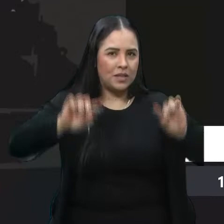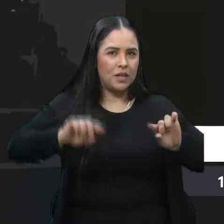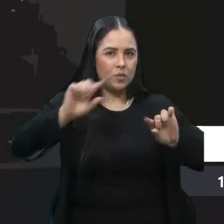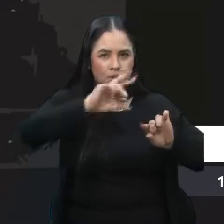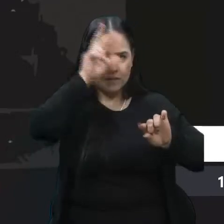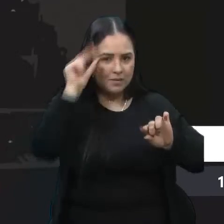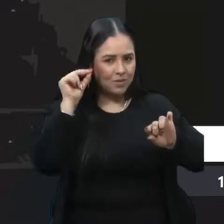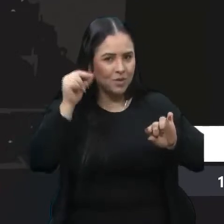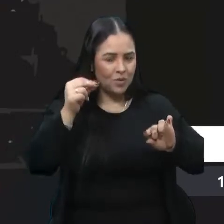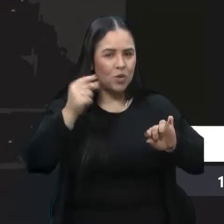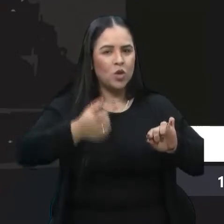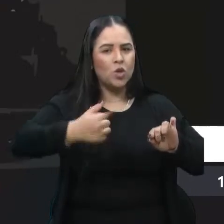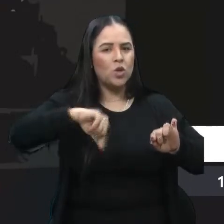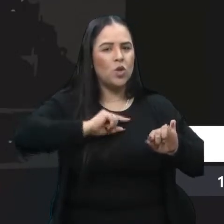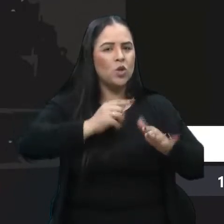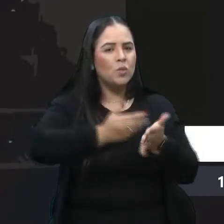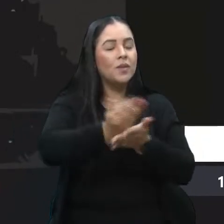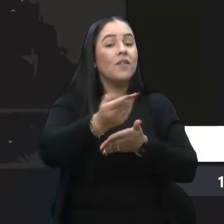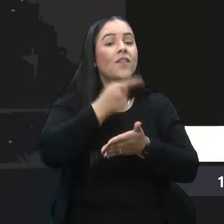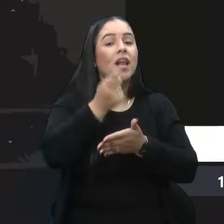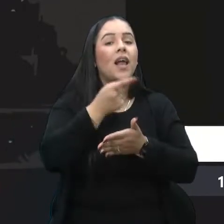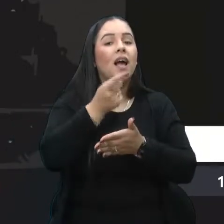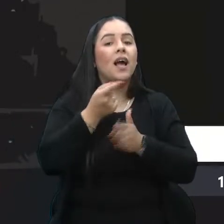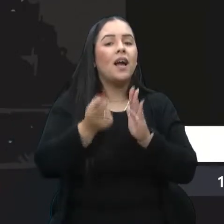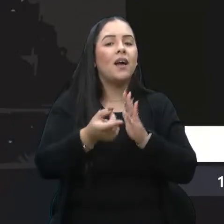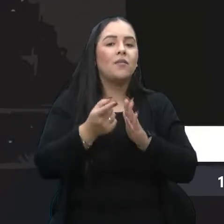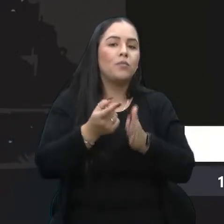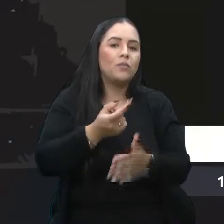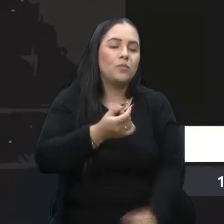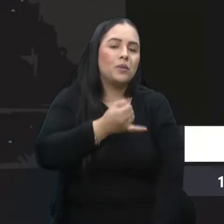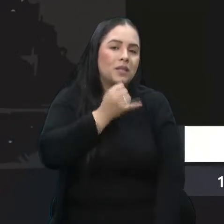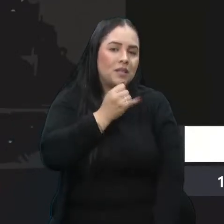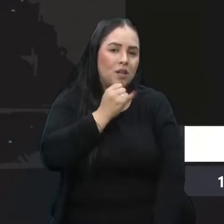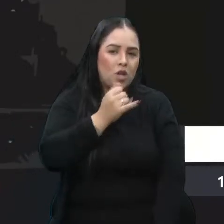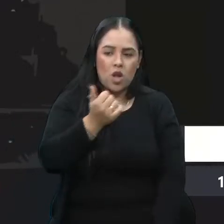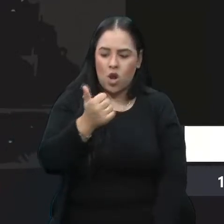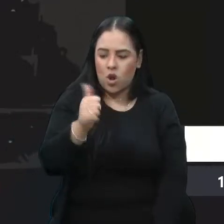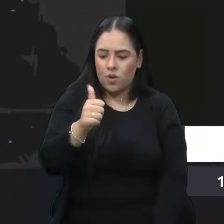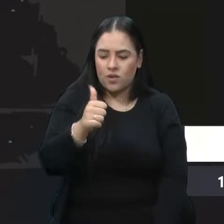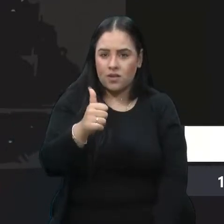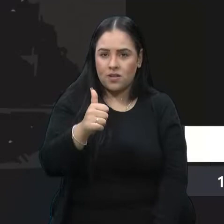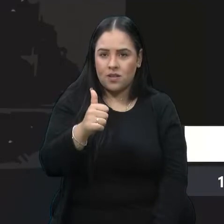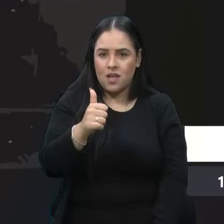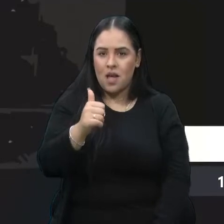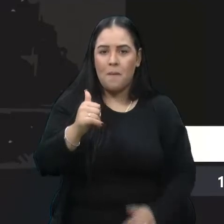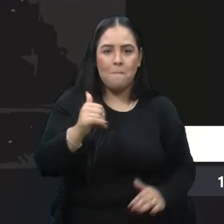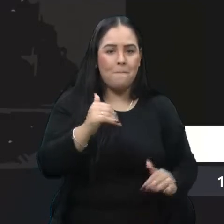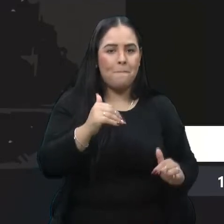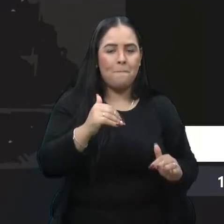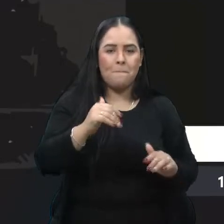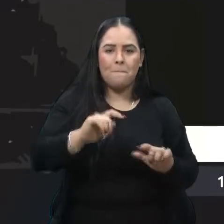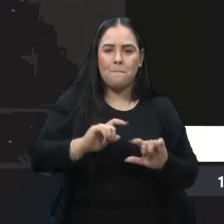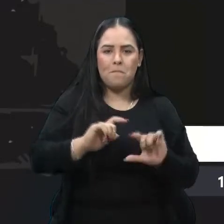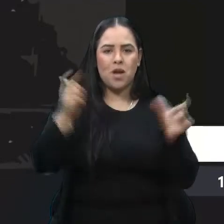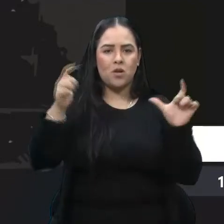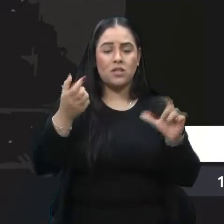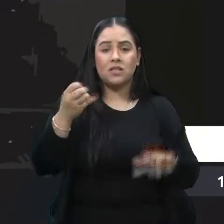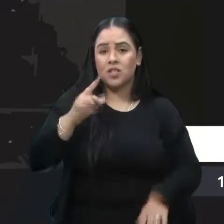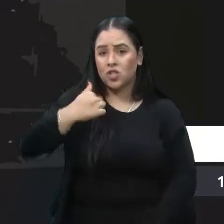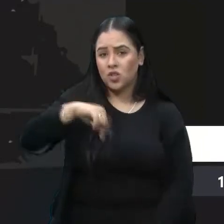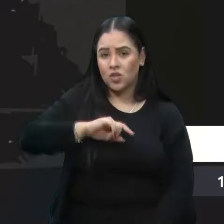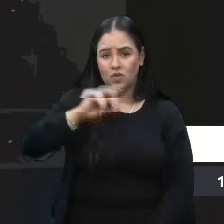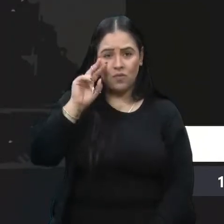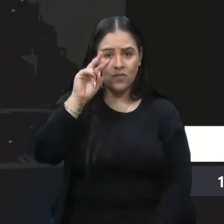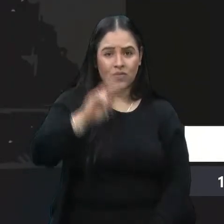que nós começássemos a falar dos bons exemplos, que são a maioria. Se nós pegarmos em